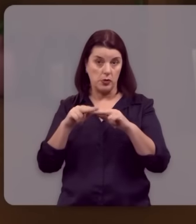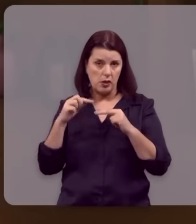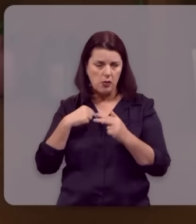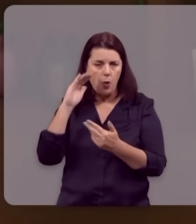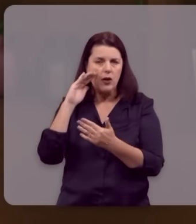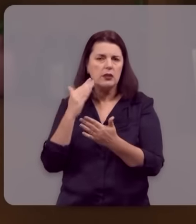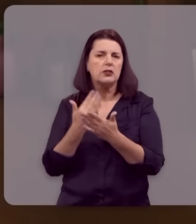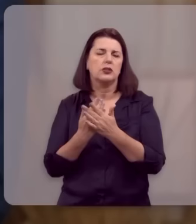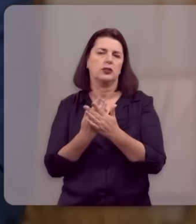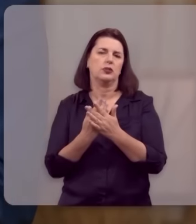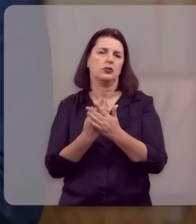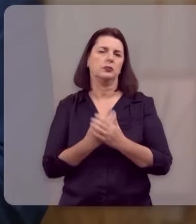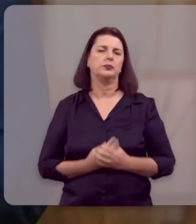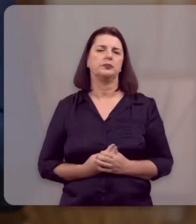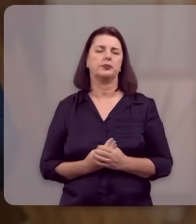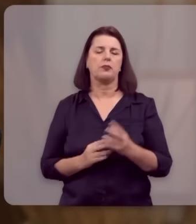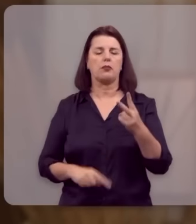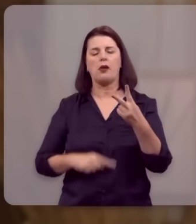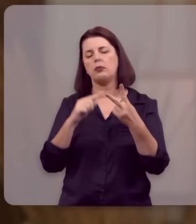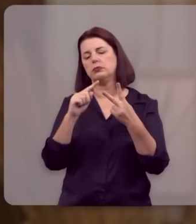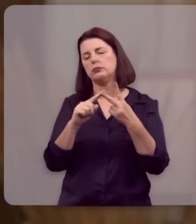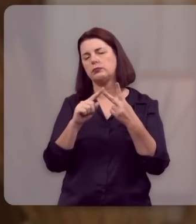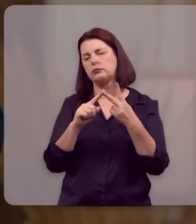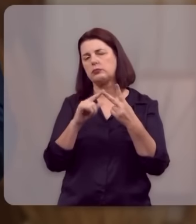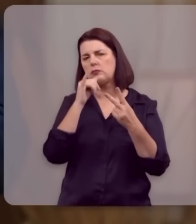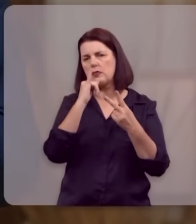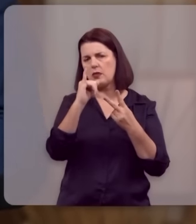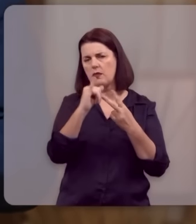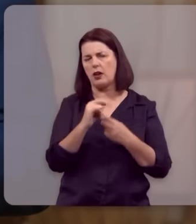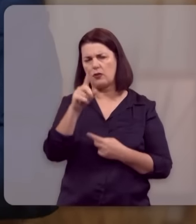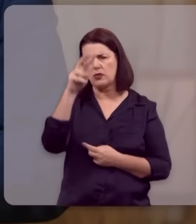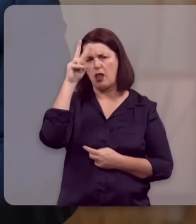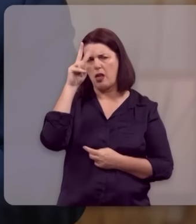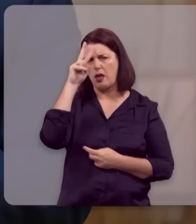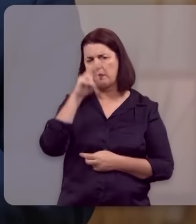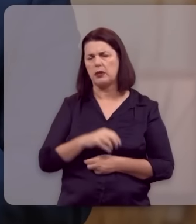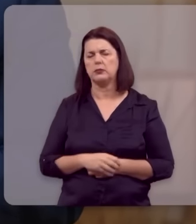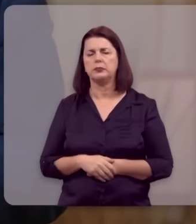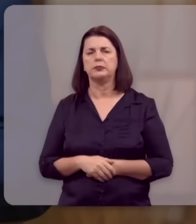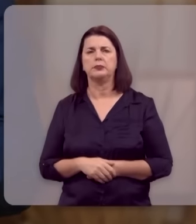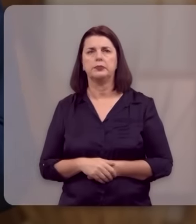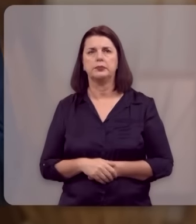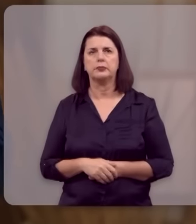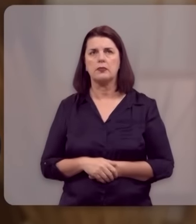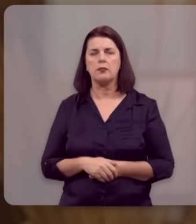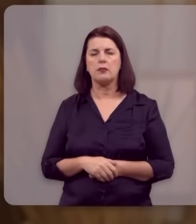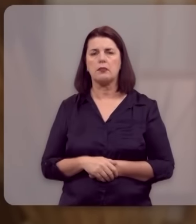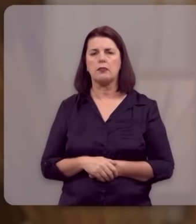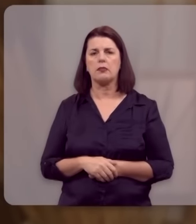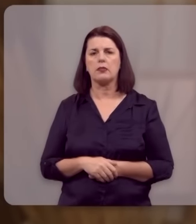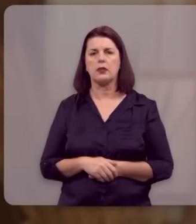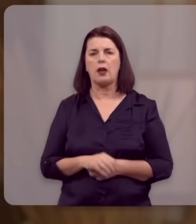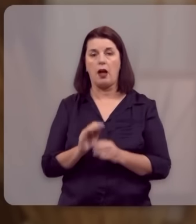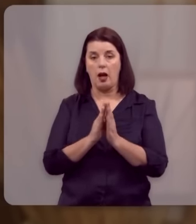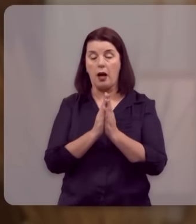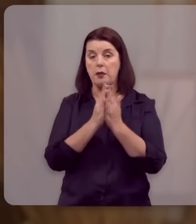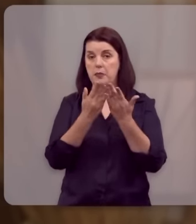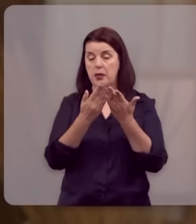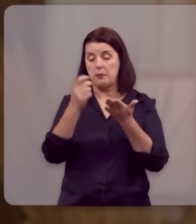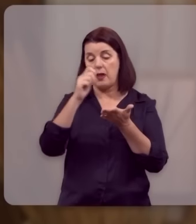Bíblia. A segunda razão que eu gostaria de trazer à sua memória esclarecida é que a